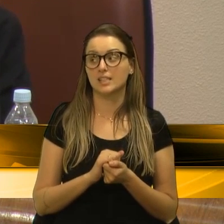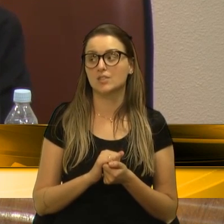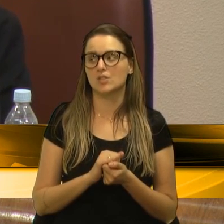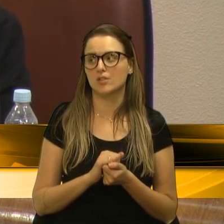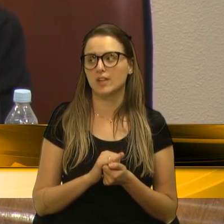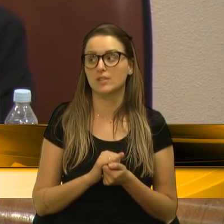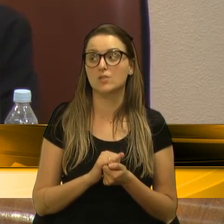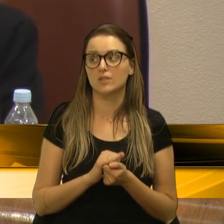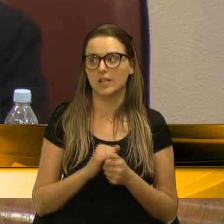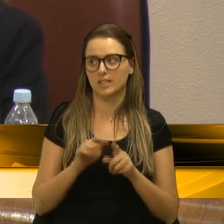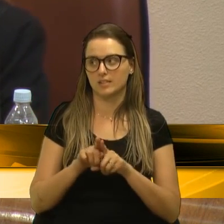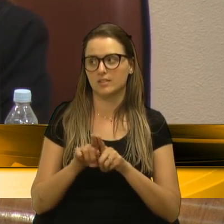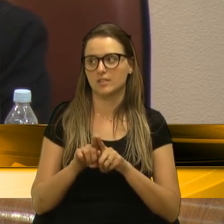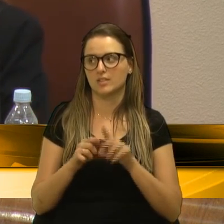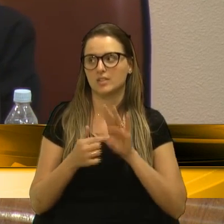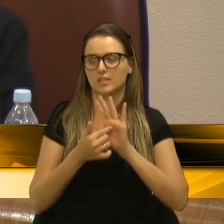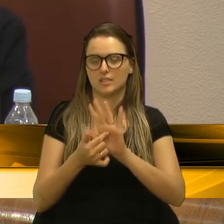Comunicado e intimado Daniel Antônio Guerra,